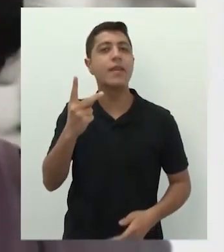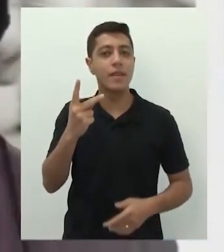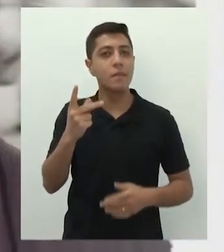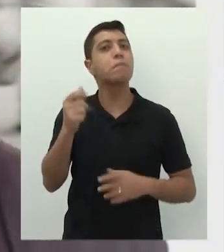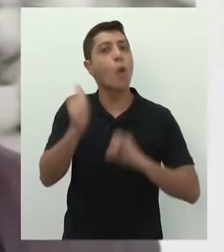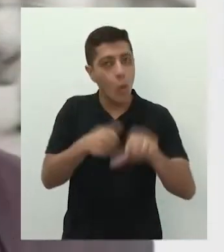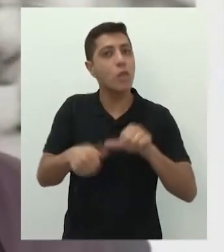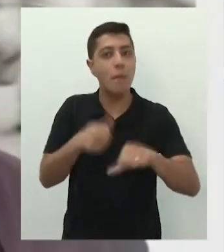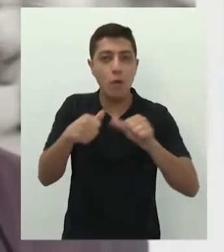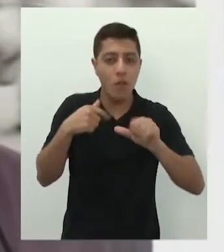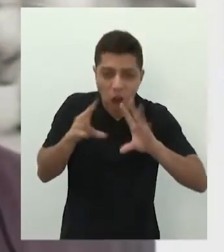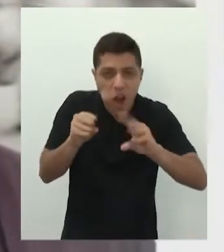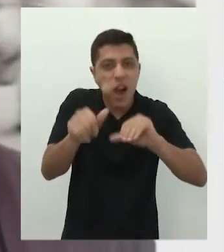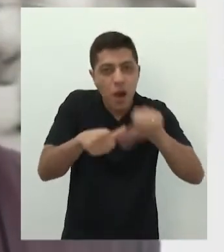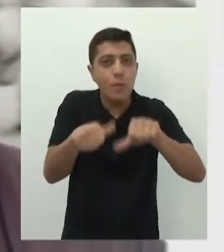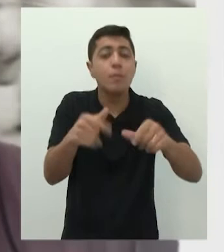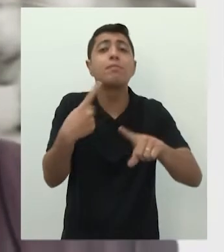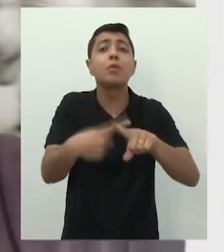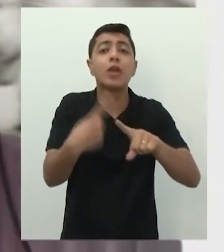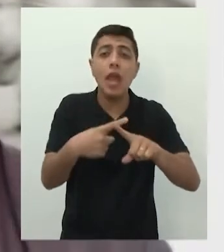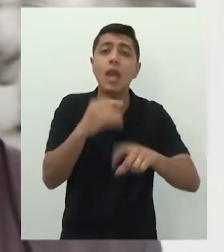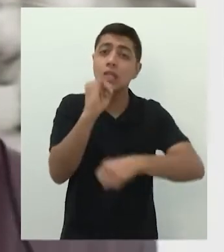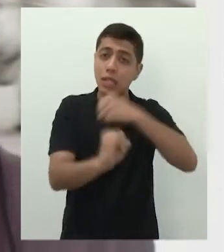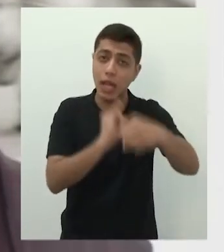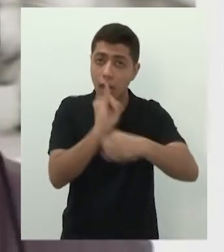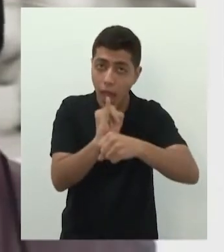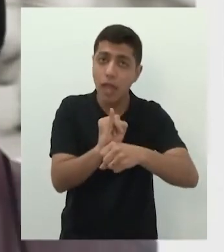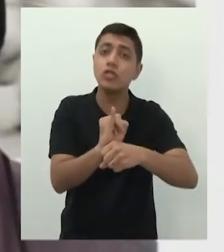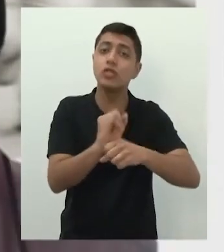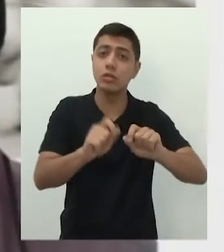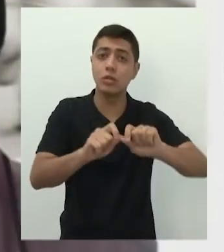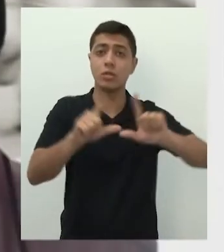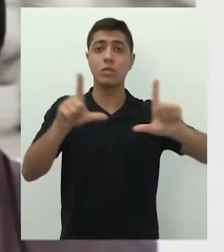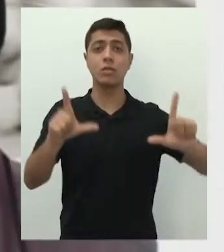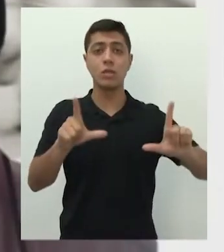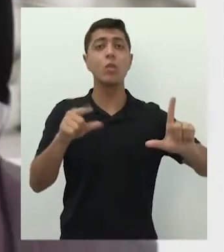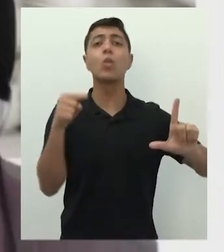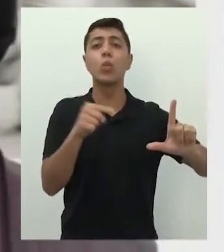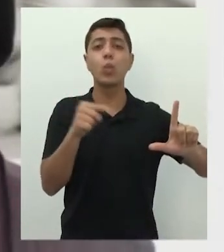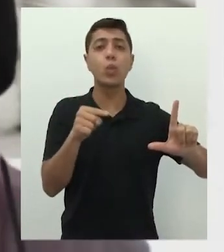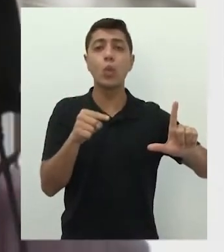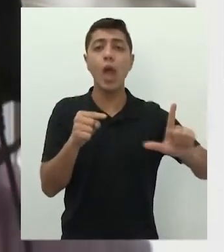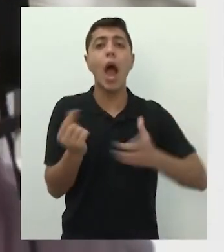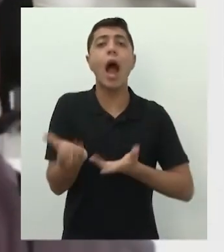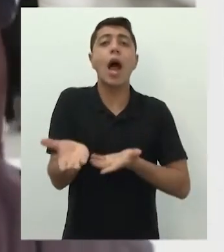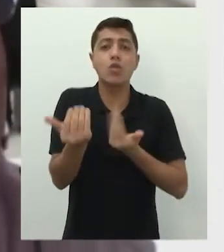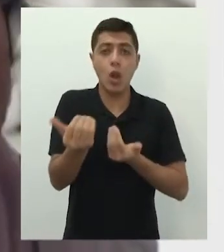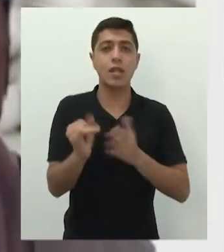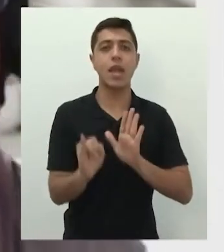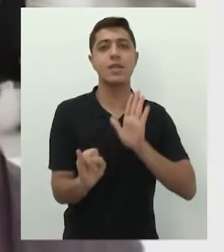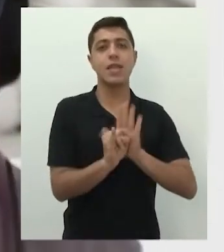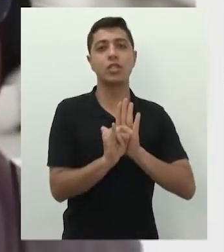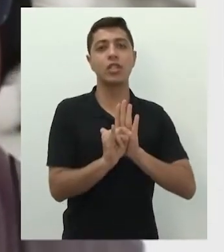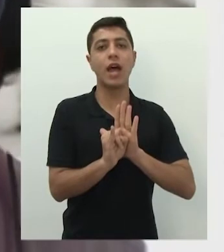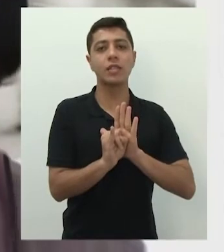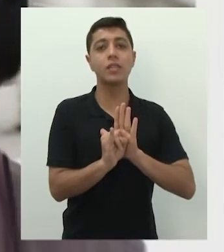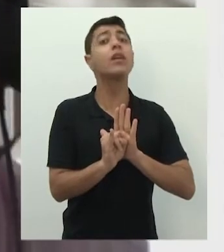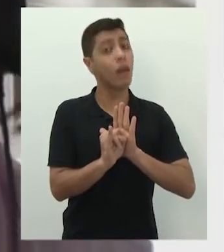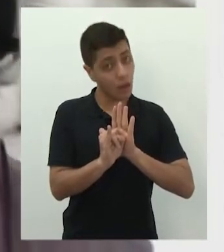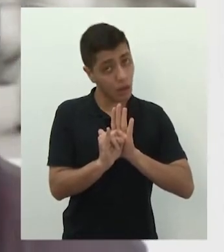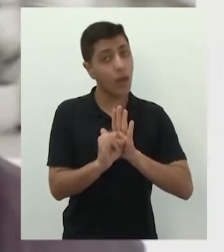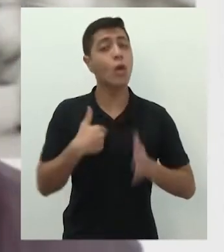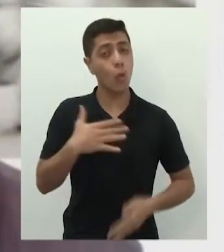Ele tem que experimentar jeitos de ser. Então ele vai trocando fotinho, coloca mais musculoso, menos musculoso, de ombro de fora,